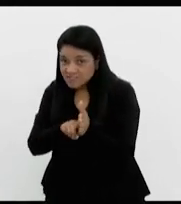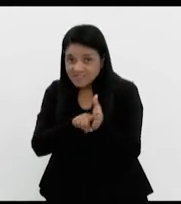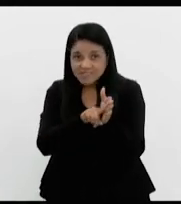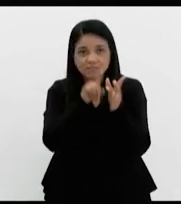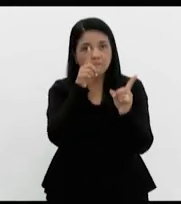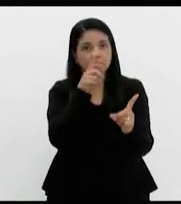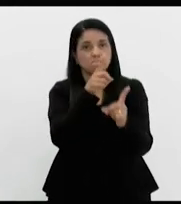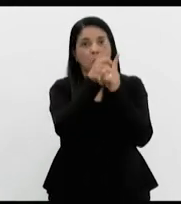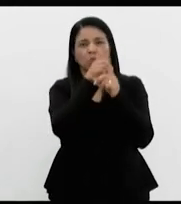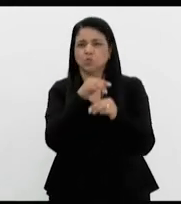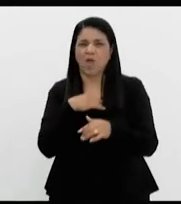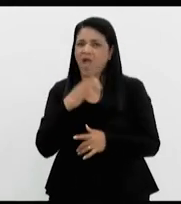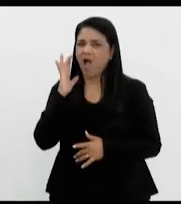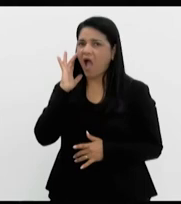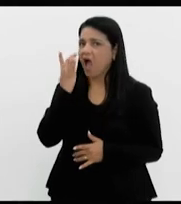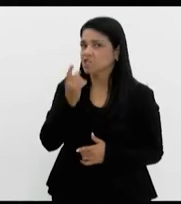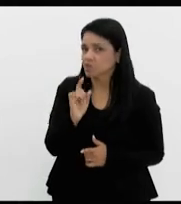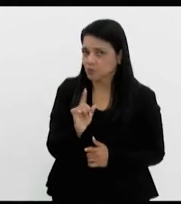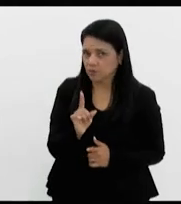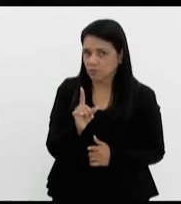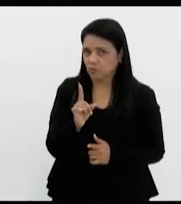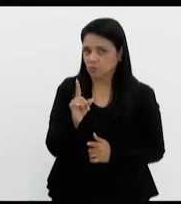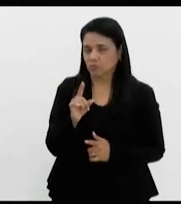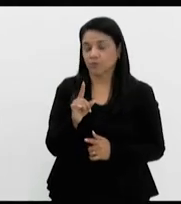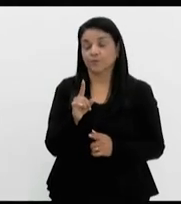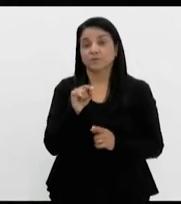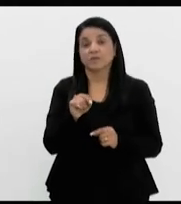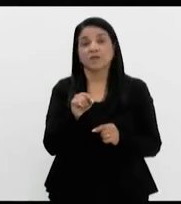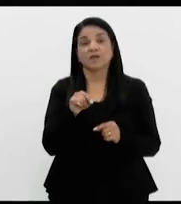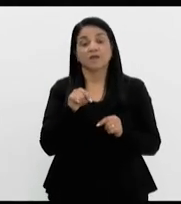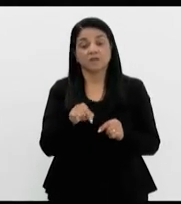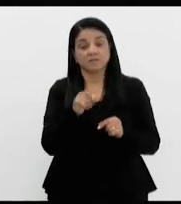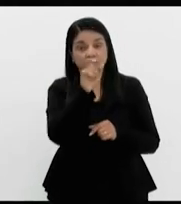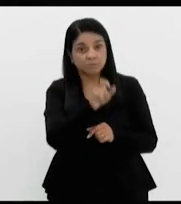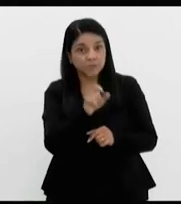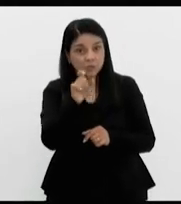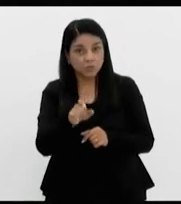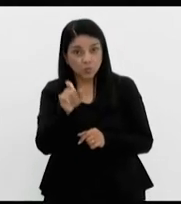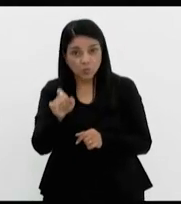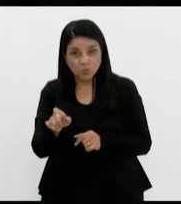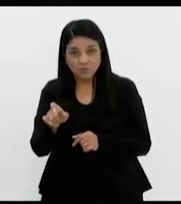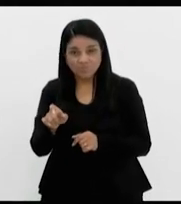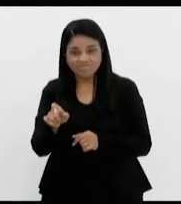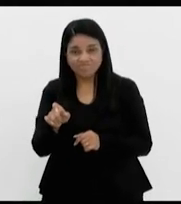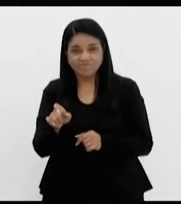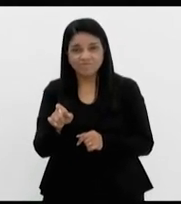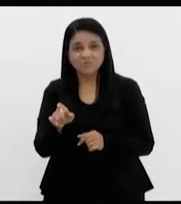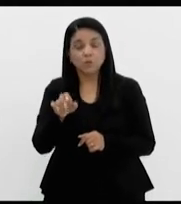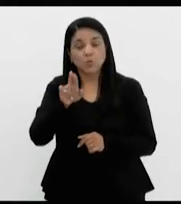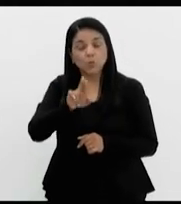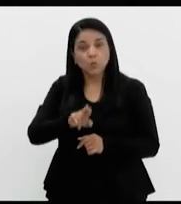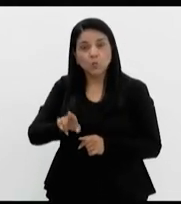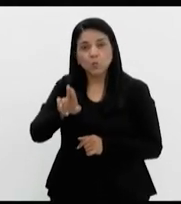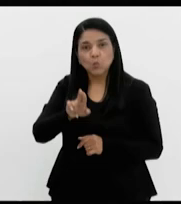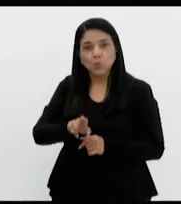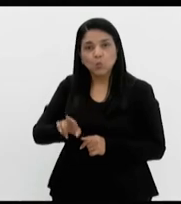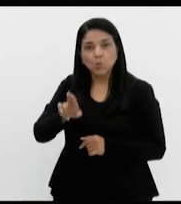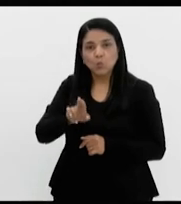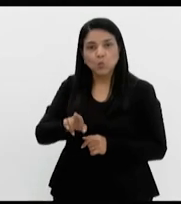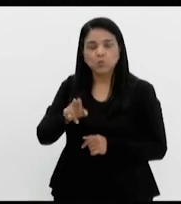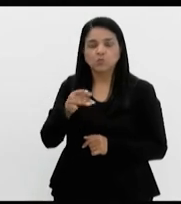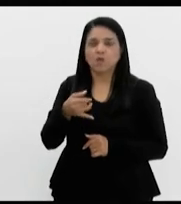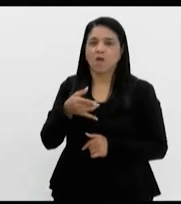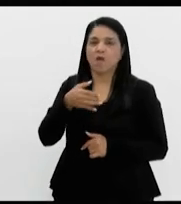é achismo, porque achismo não é ciência, que boa parte dessas pessoas fazem uso abusivo de